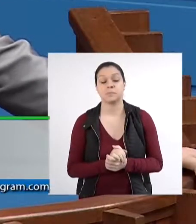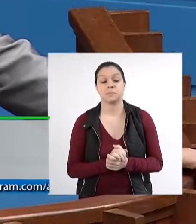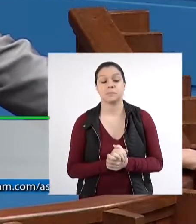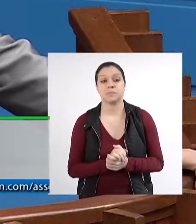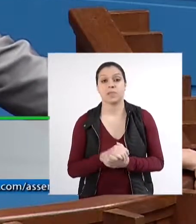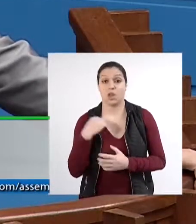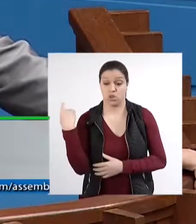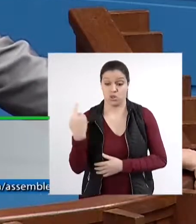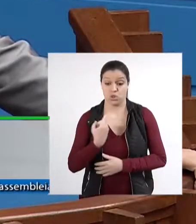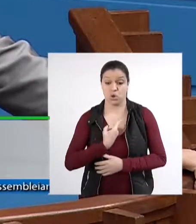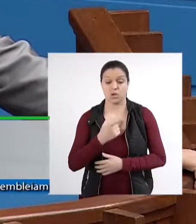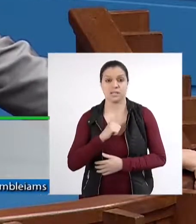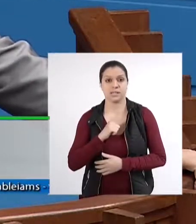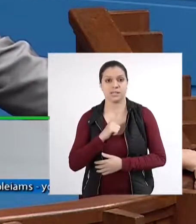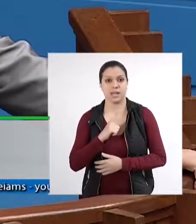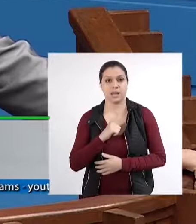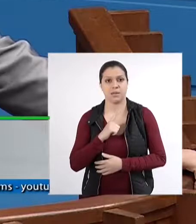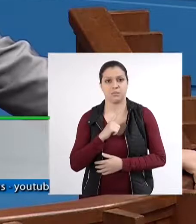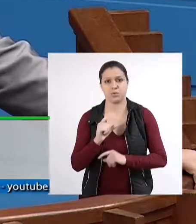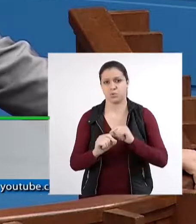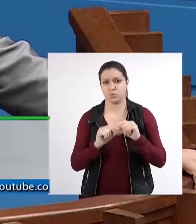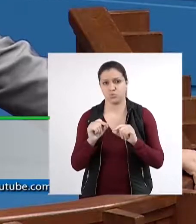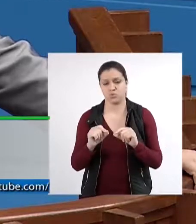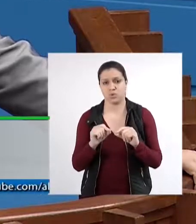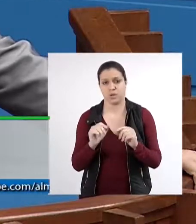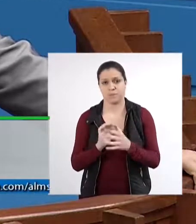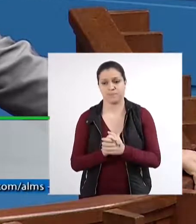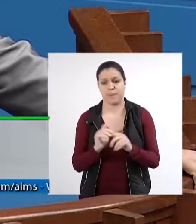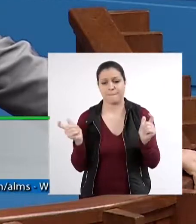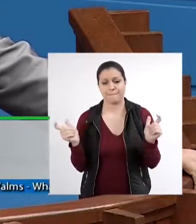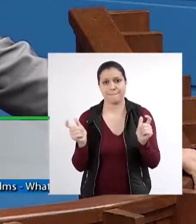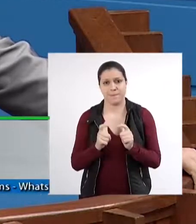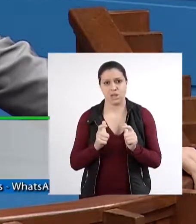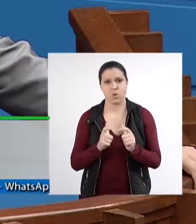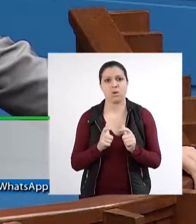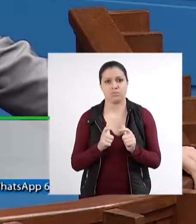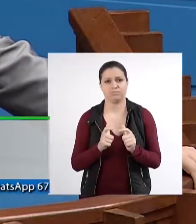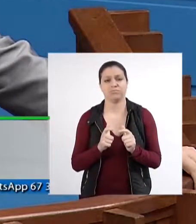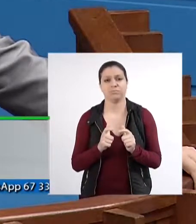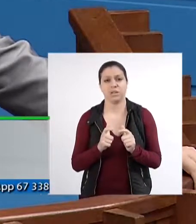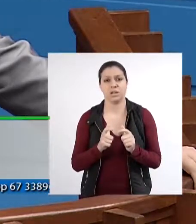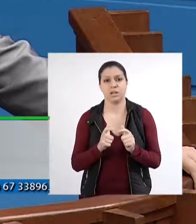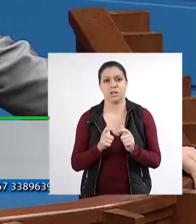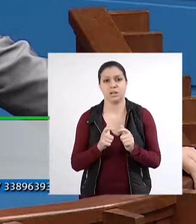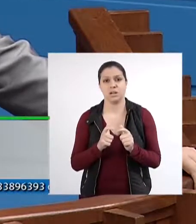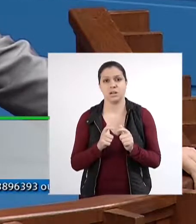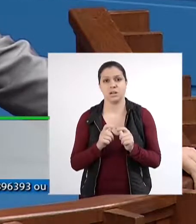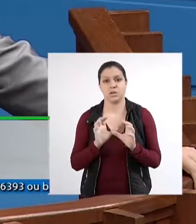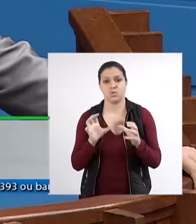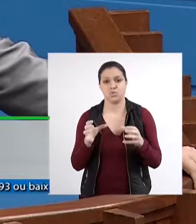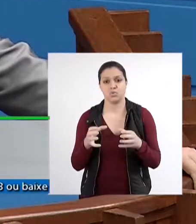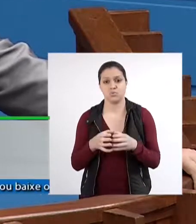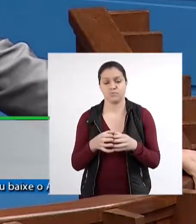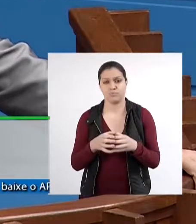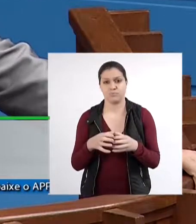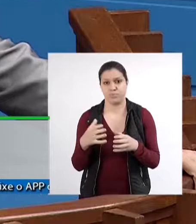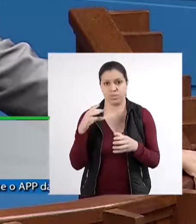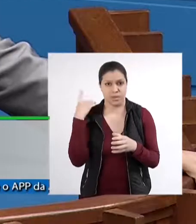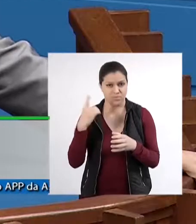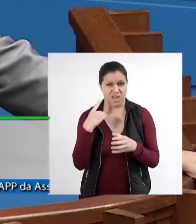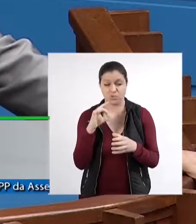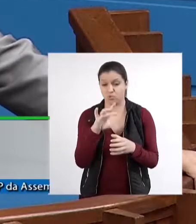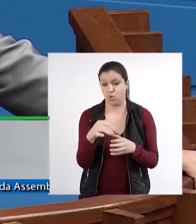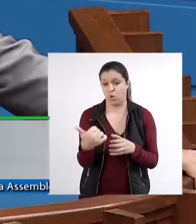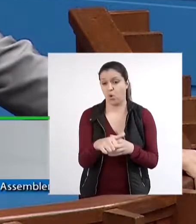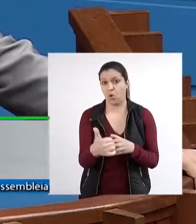Nós temos a menor bancada do Brasil. São apenas 11 parlamentares federais,